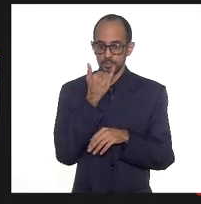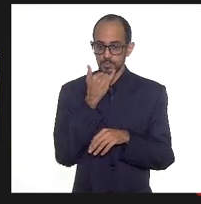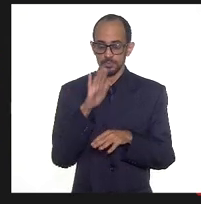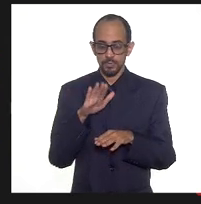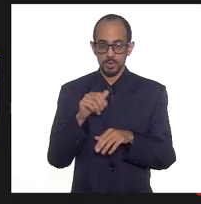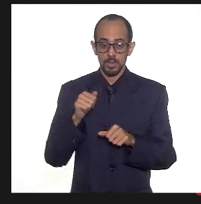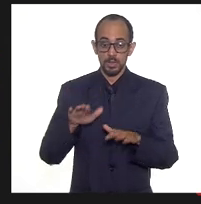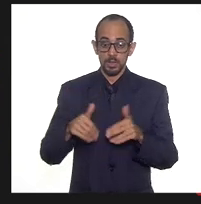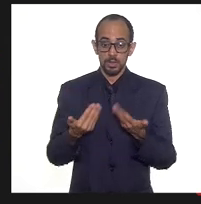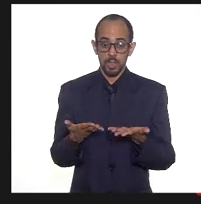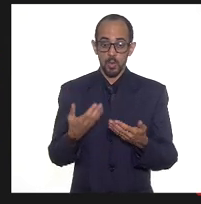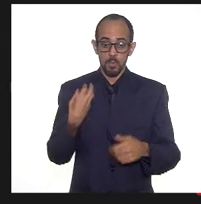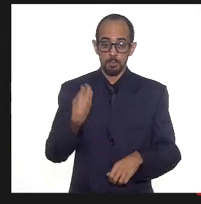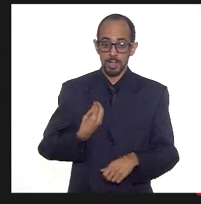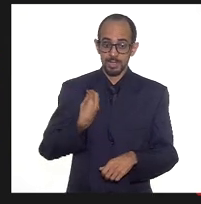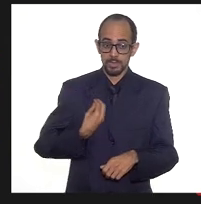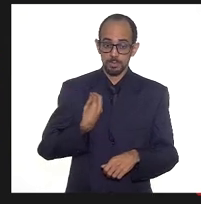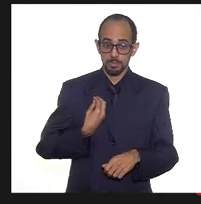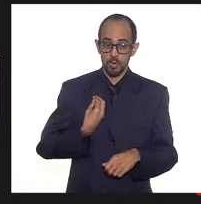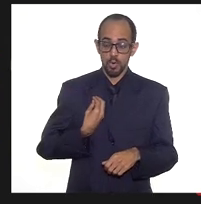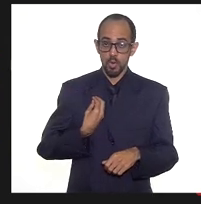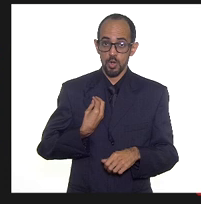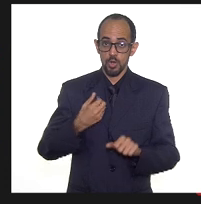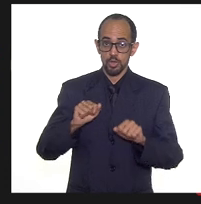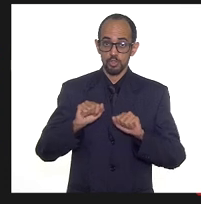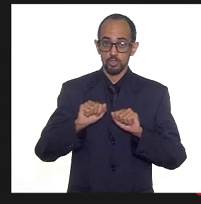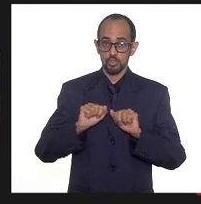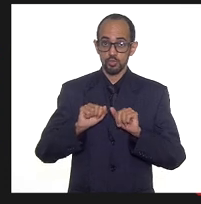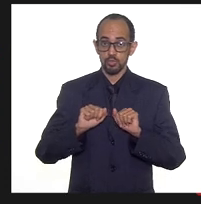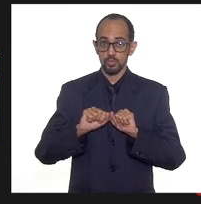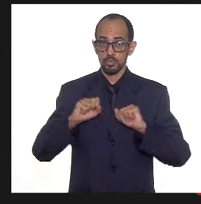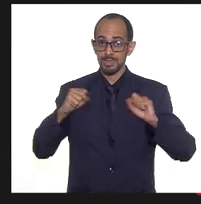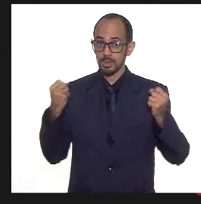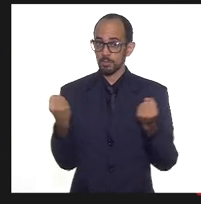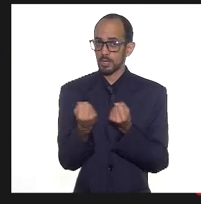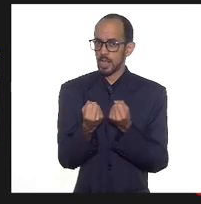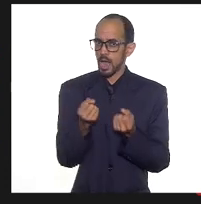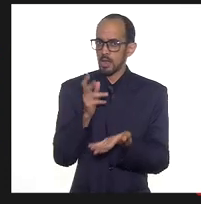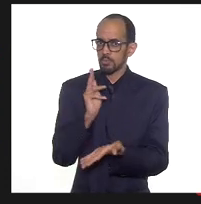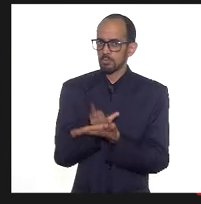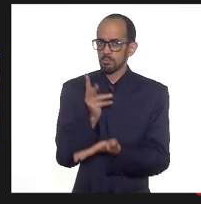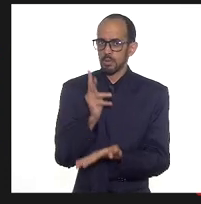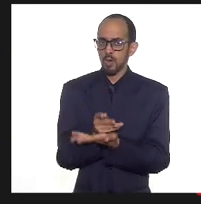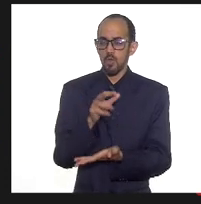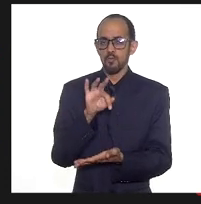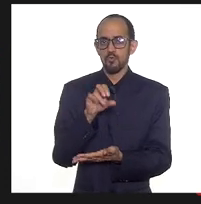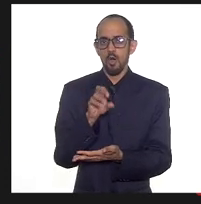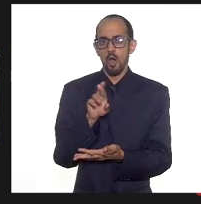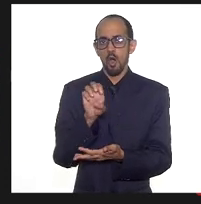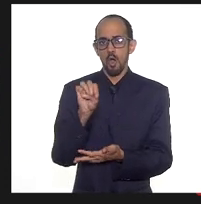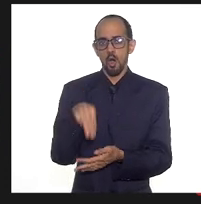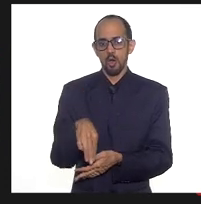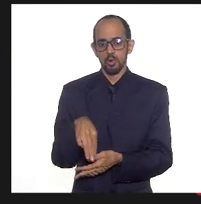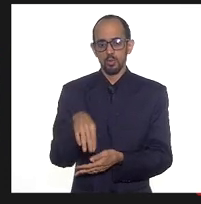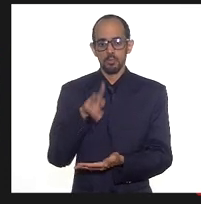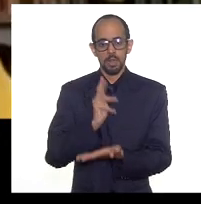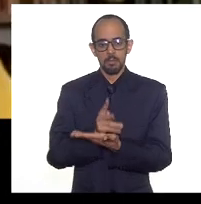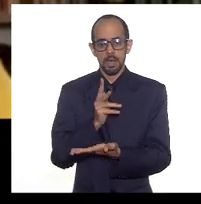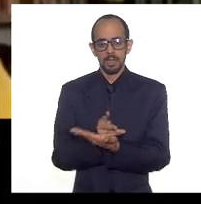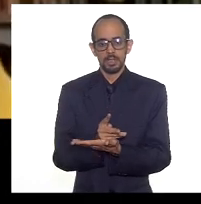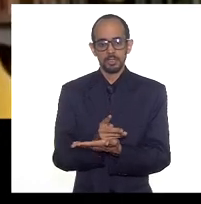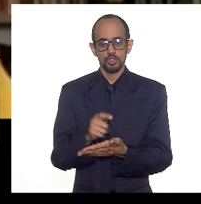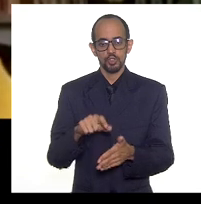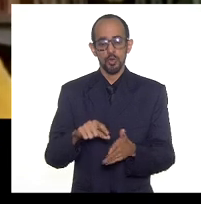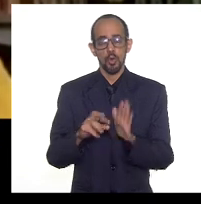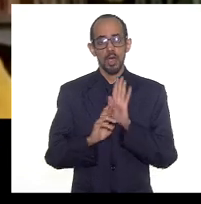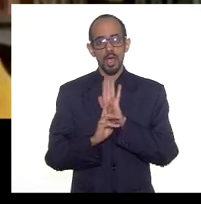Participou da criação de um fórum permanente para atuar como representante dos adeptos das religiões